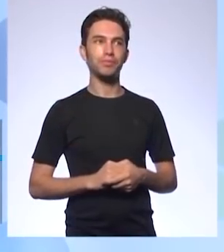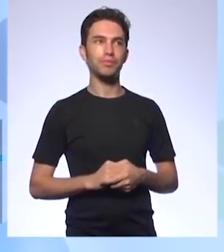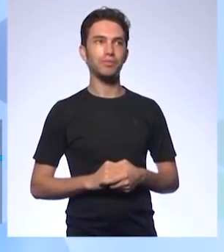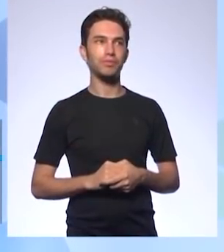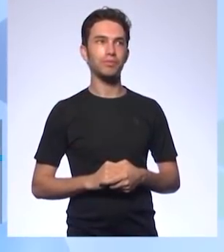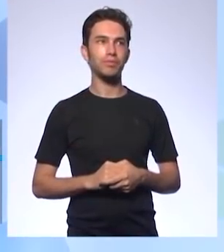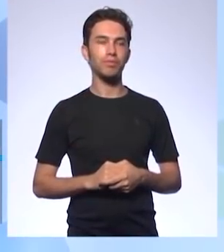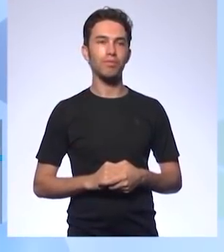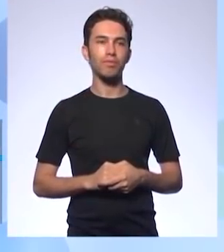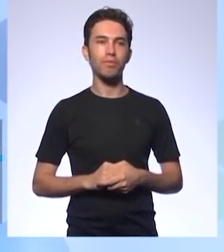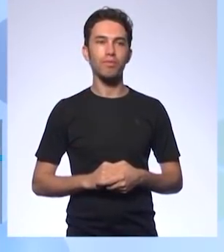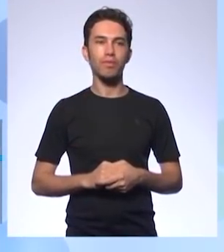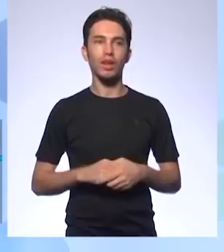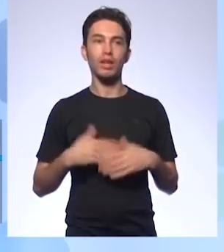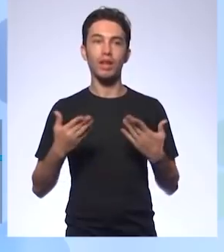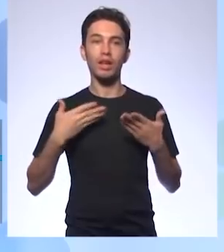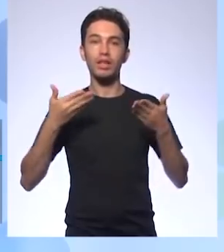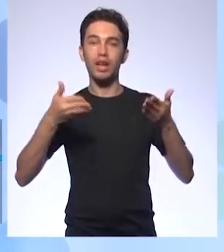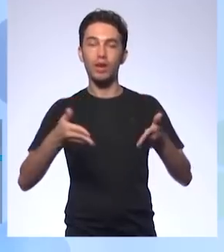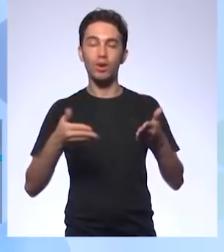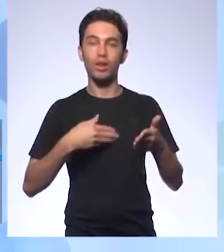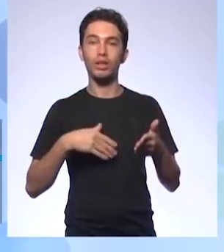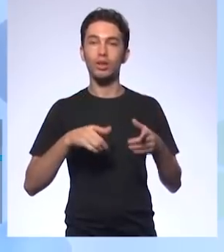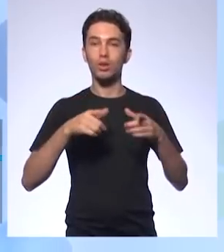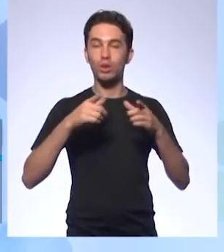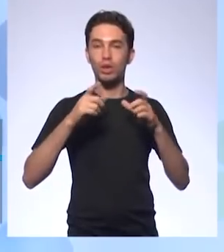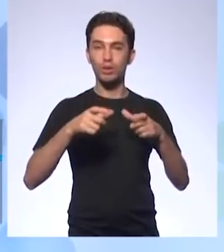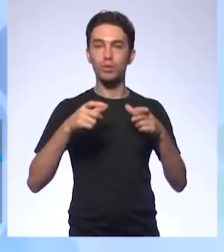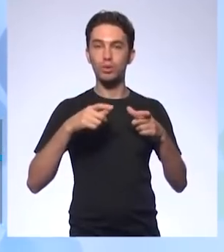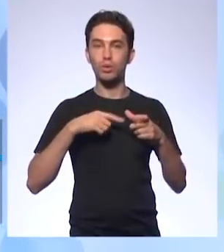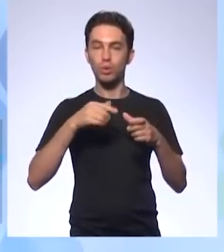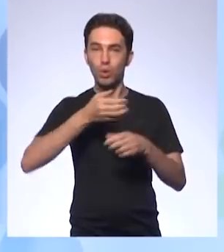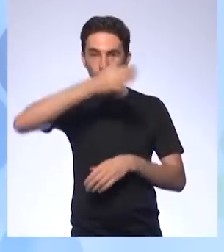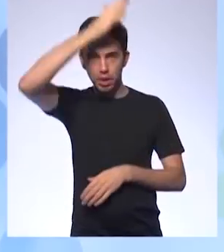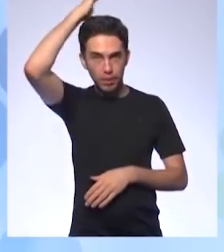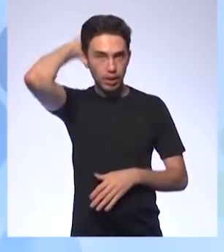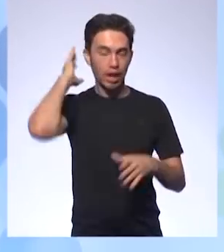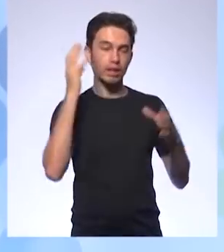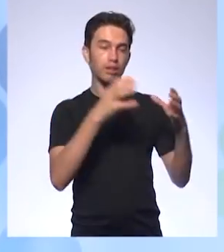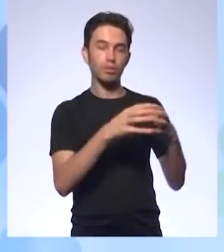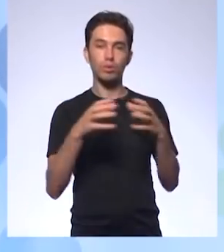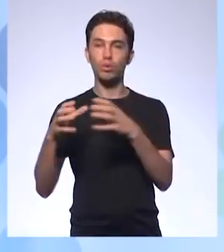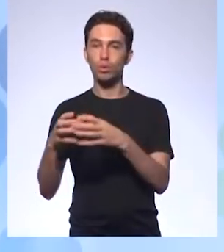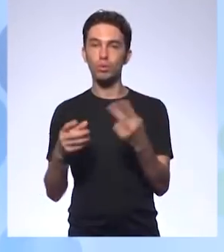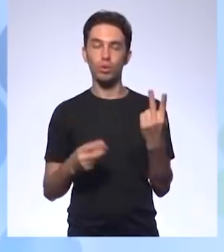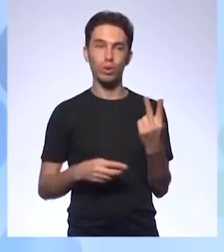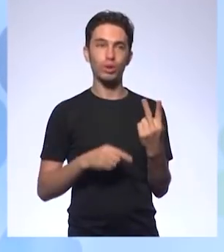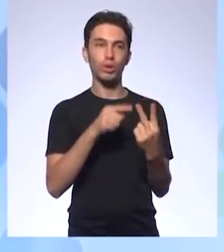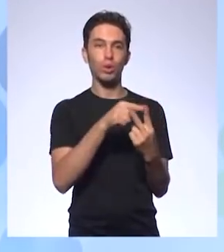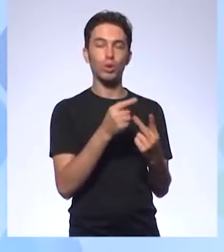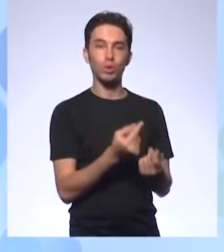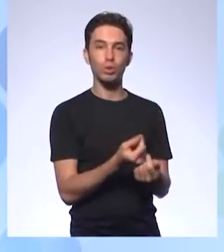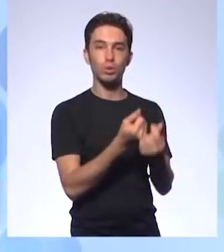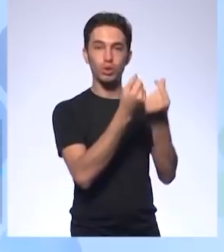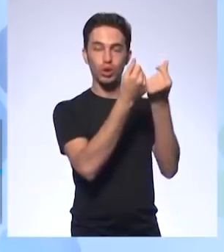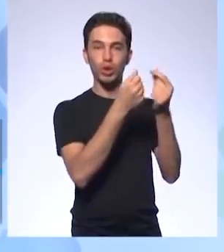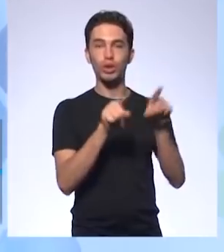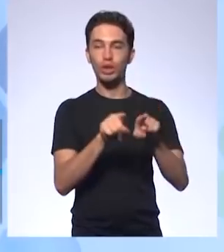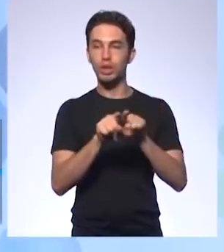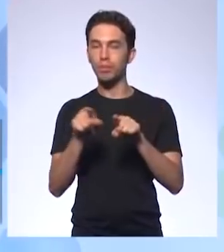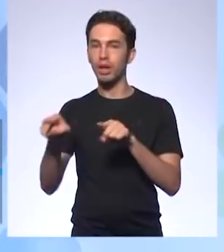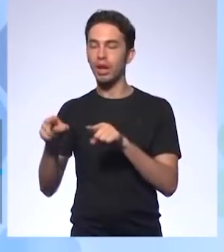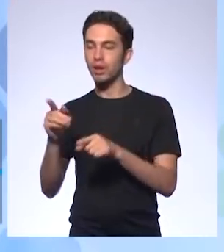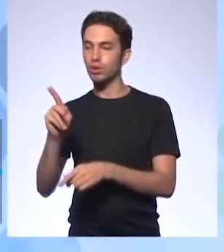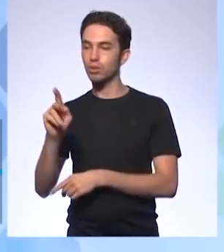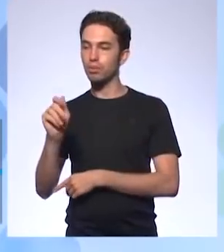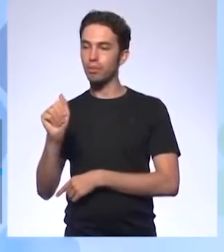certo? Chegou no Império Romano, nós temos aí os plebeus, temos os patrícios e temos os escravos também. Dá uma olhadinha